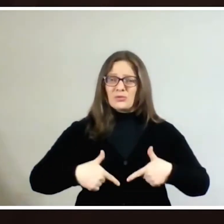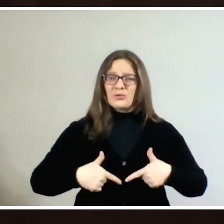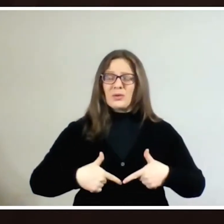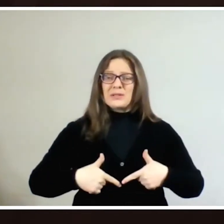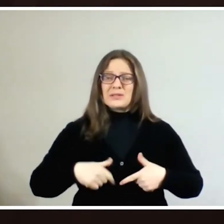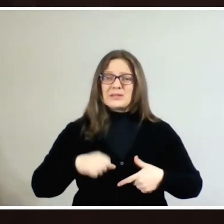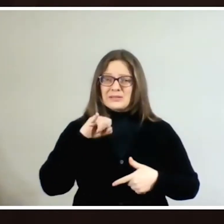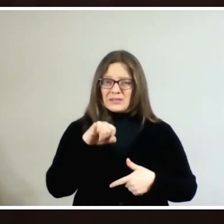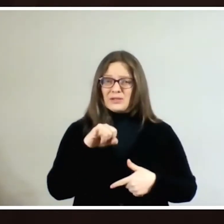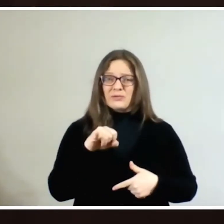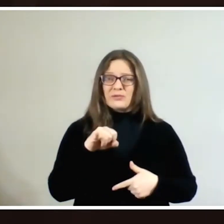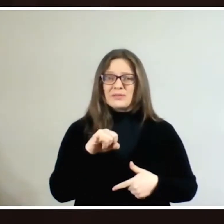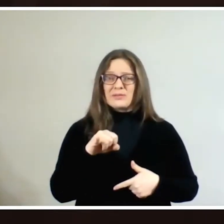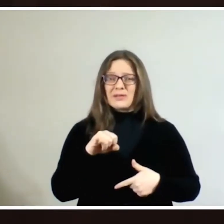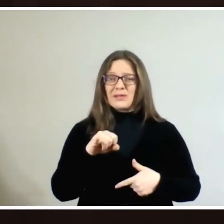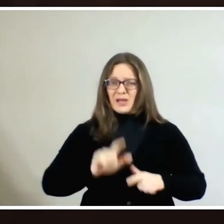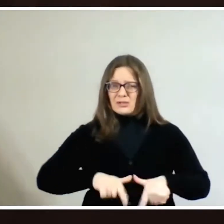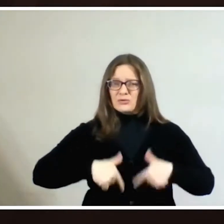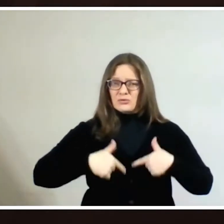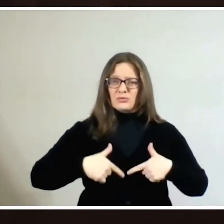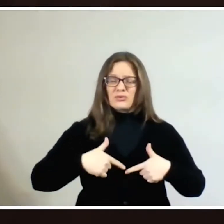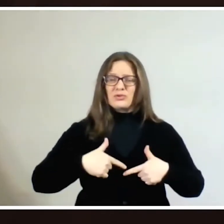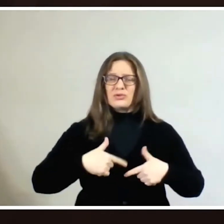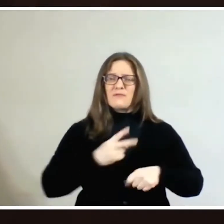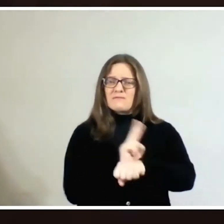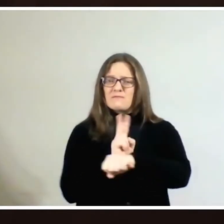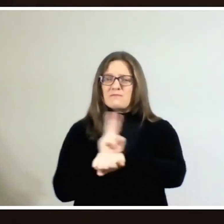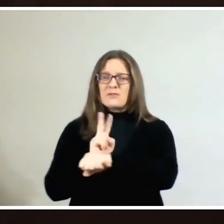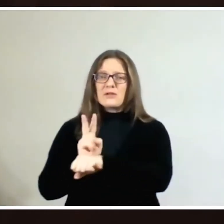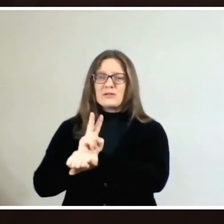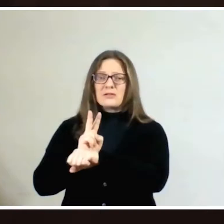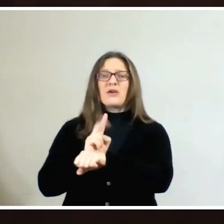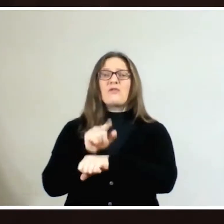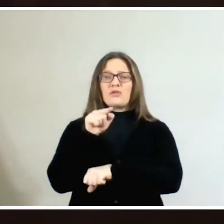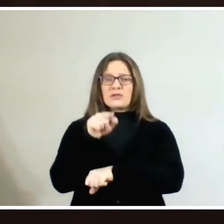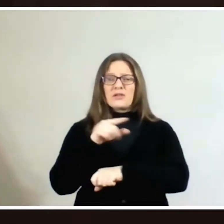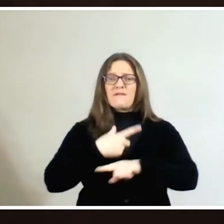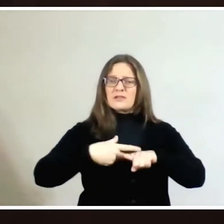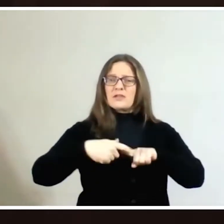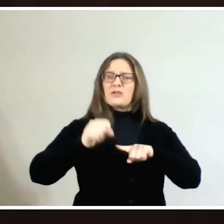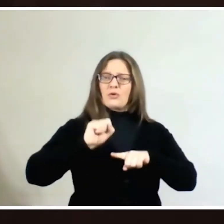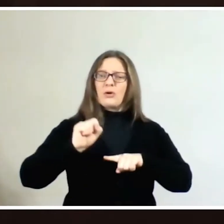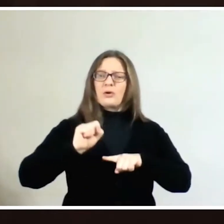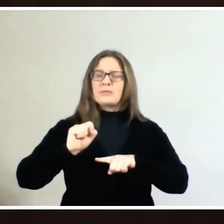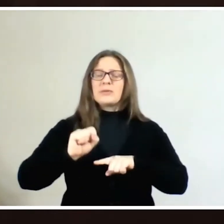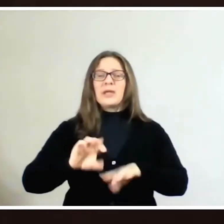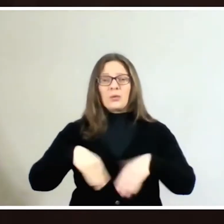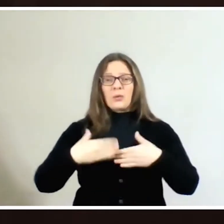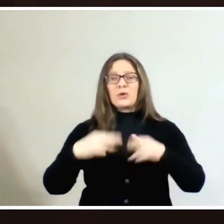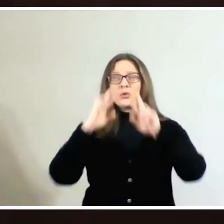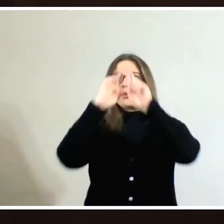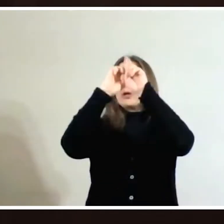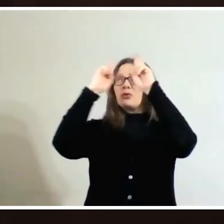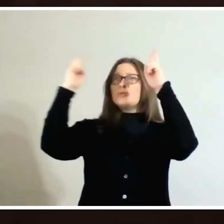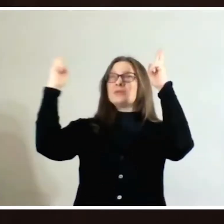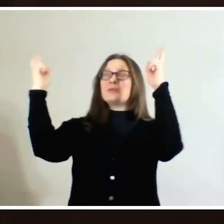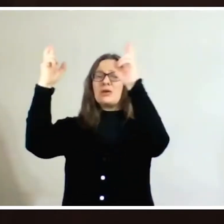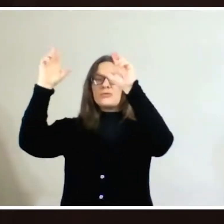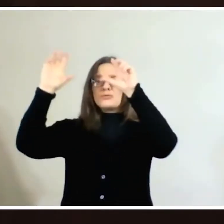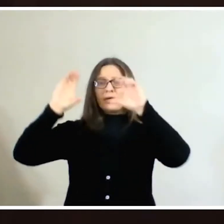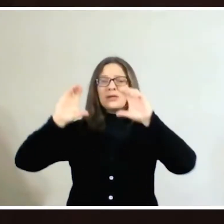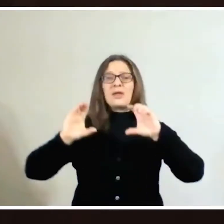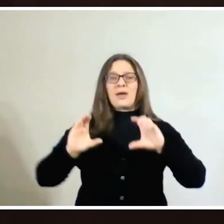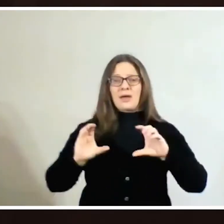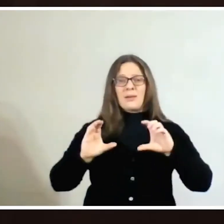Senhor nos levará para reinar com Ele na manifestação do reino dos céus. se hoje vivemos a realidade do reino